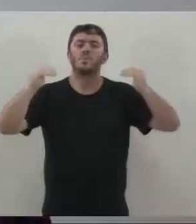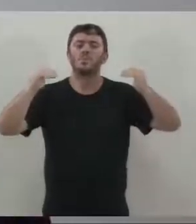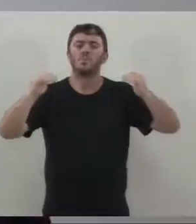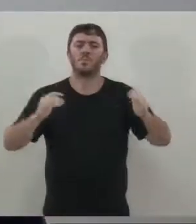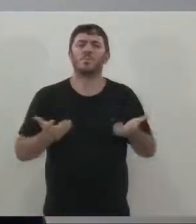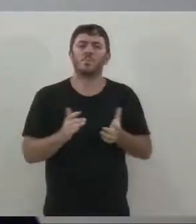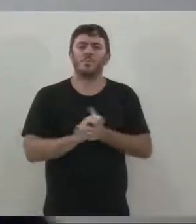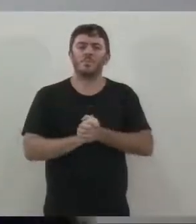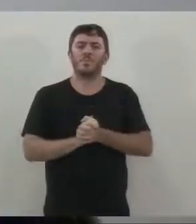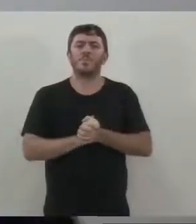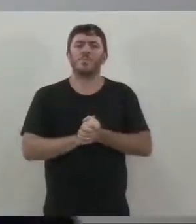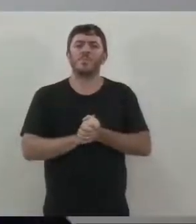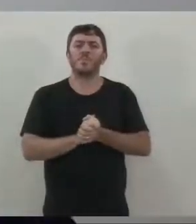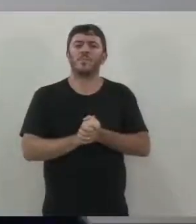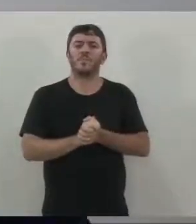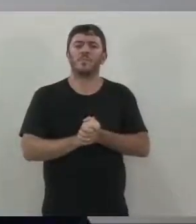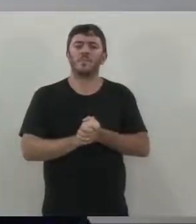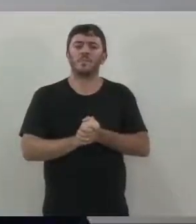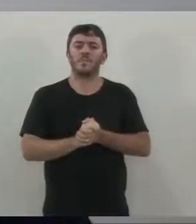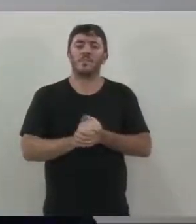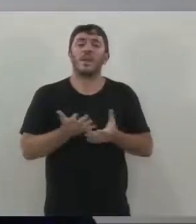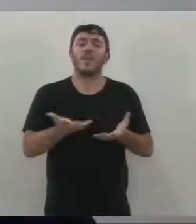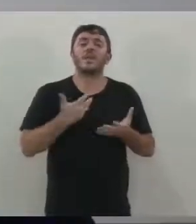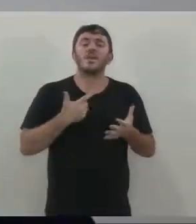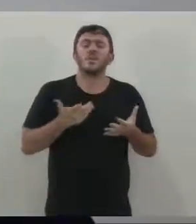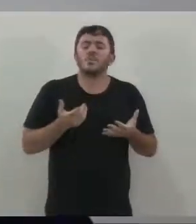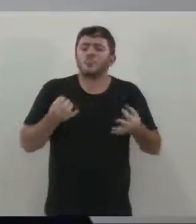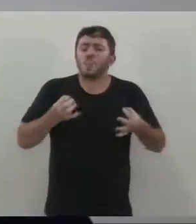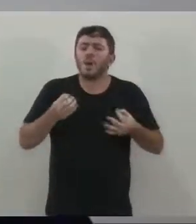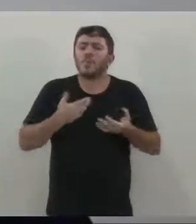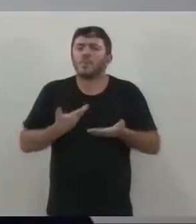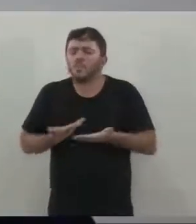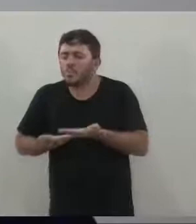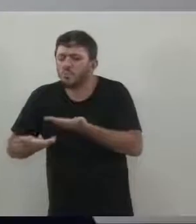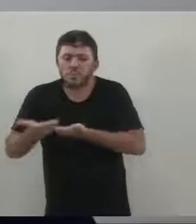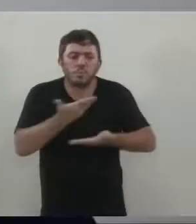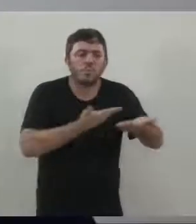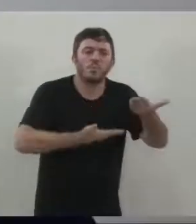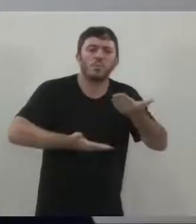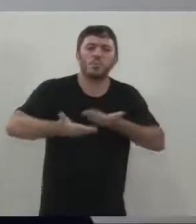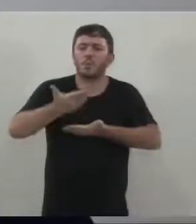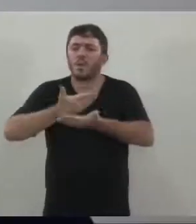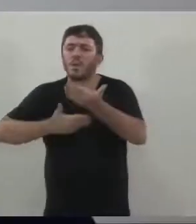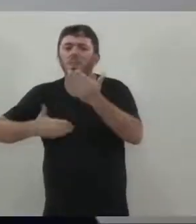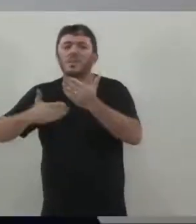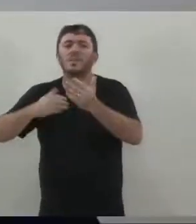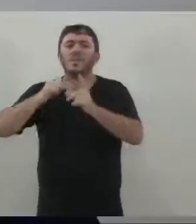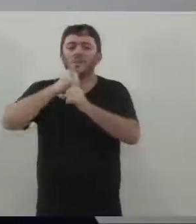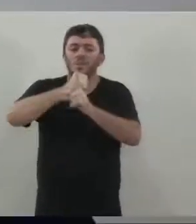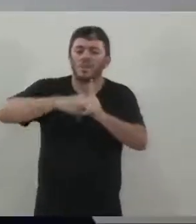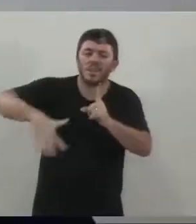busca reger um modo ideal e perfeito de interação social de modo racional,